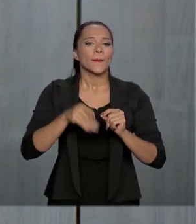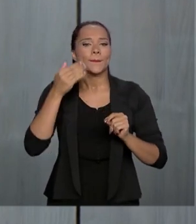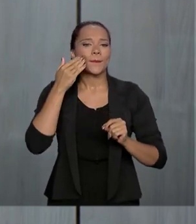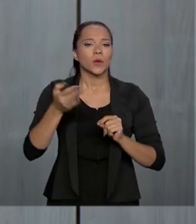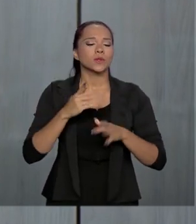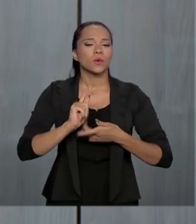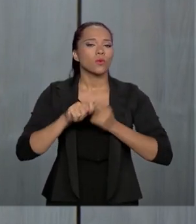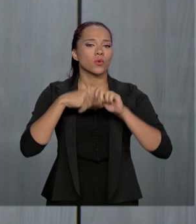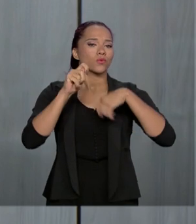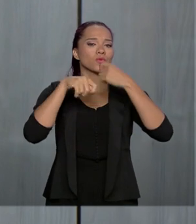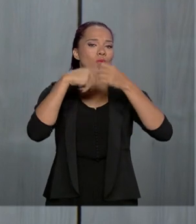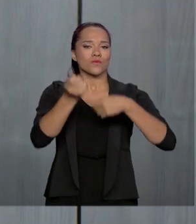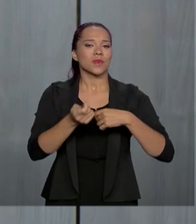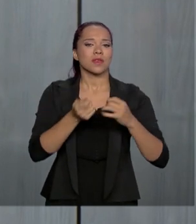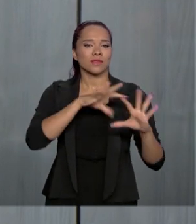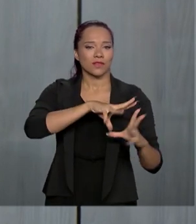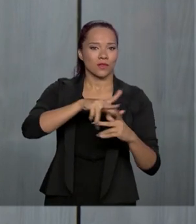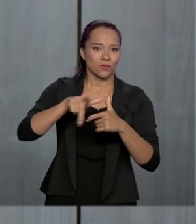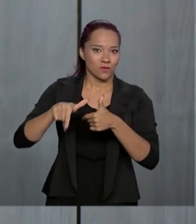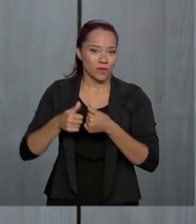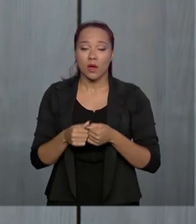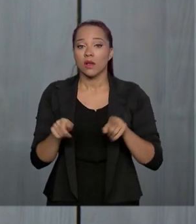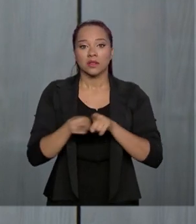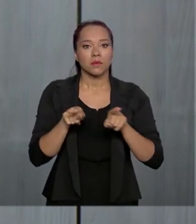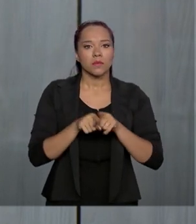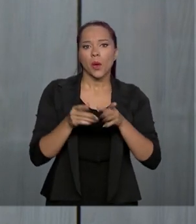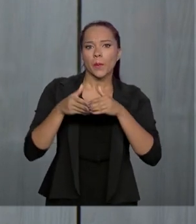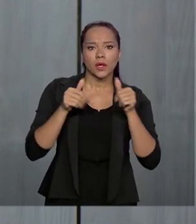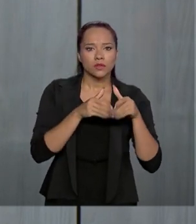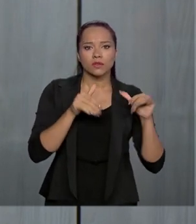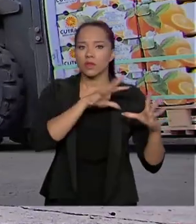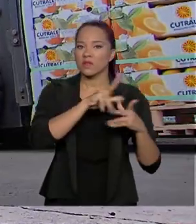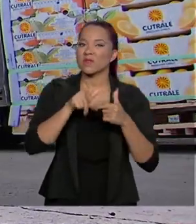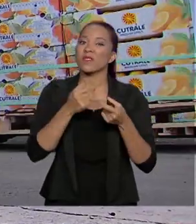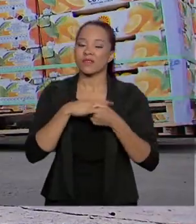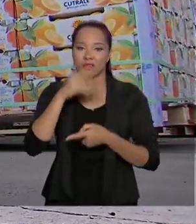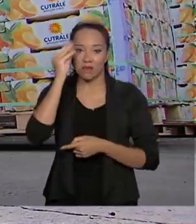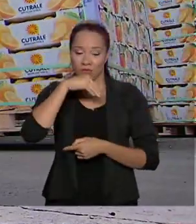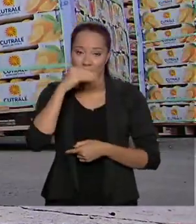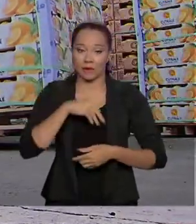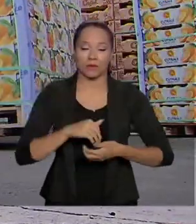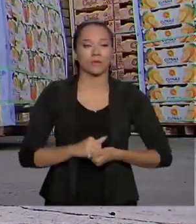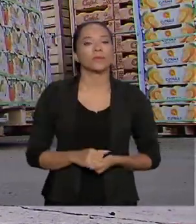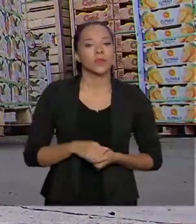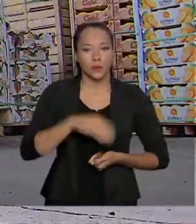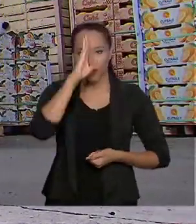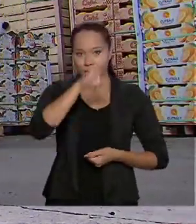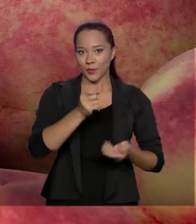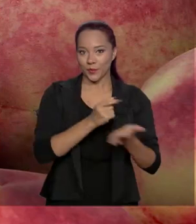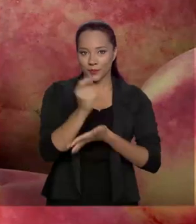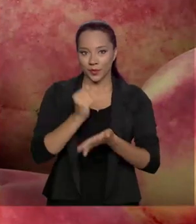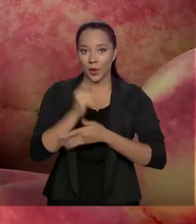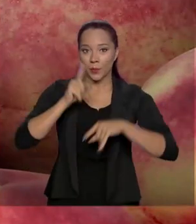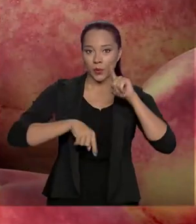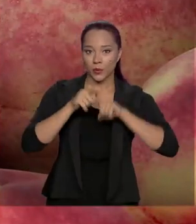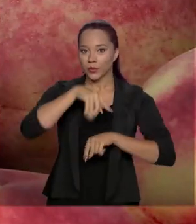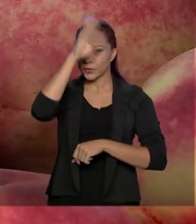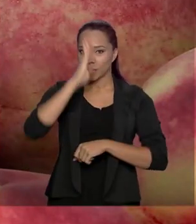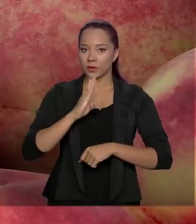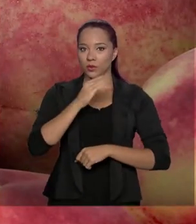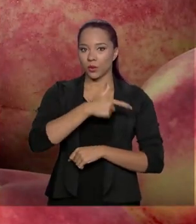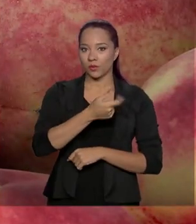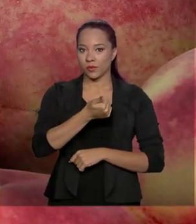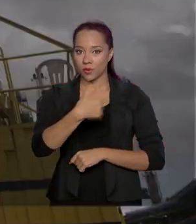economia internacional, uma demanda internacional que está muito fraca. Os principais compradores de produtos brasileiros em